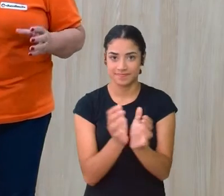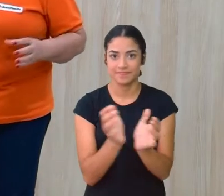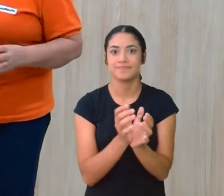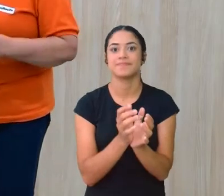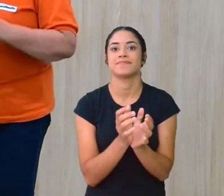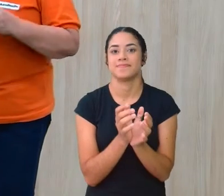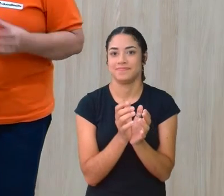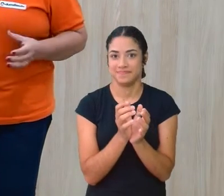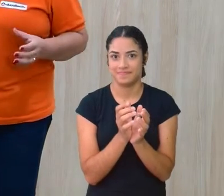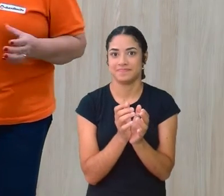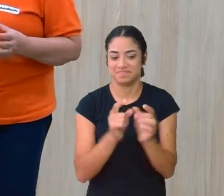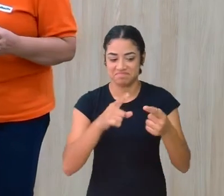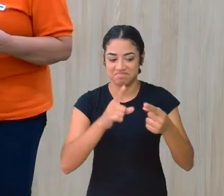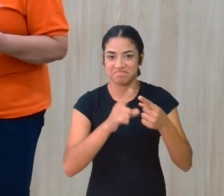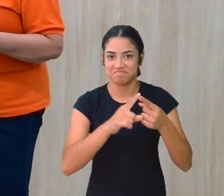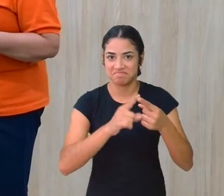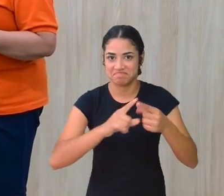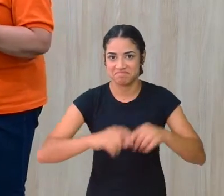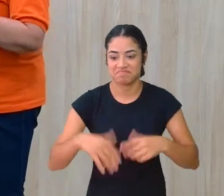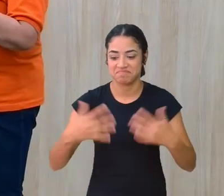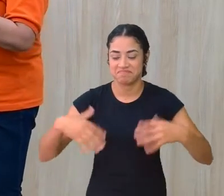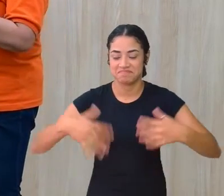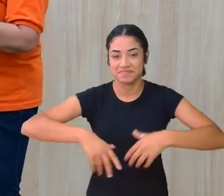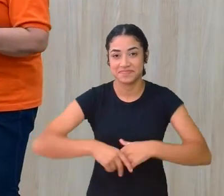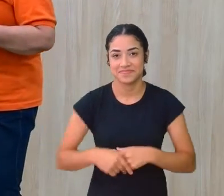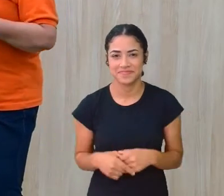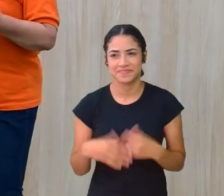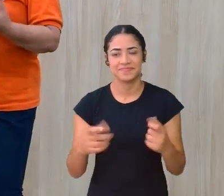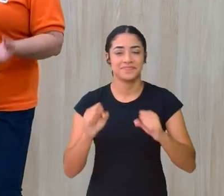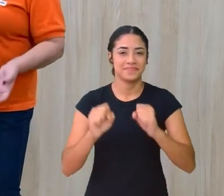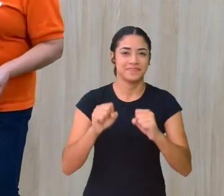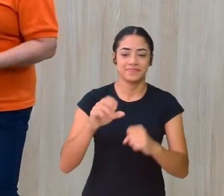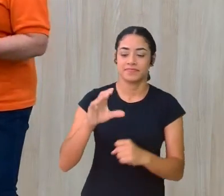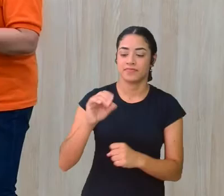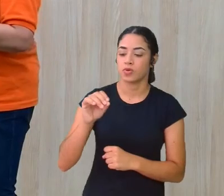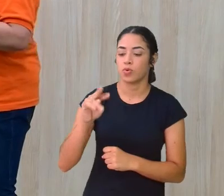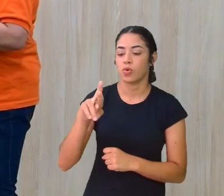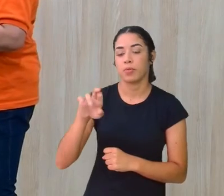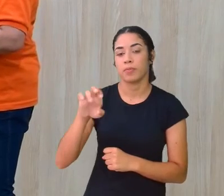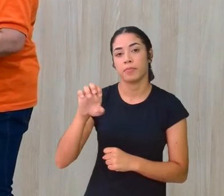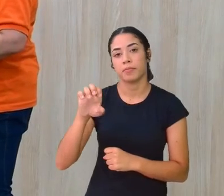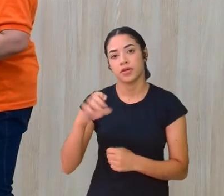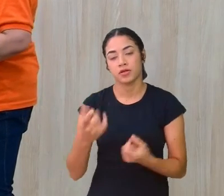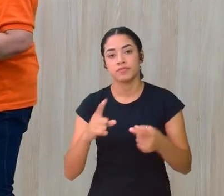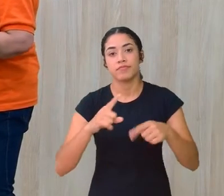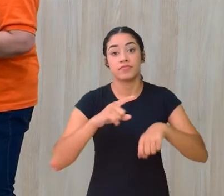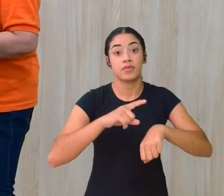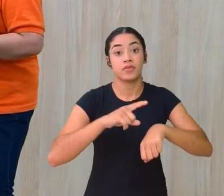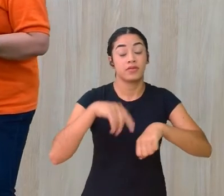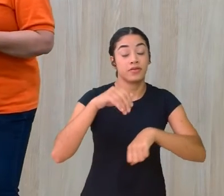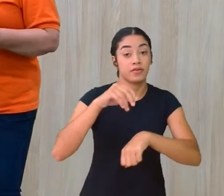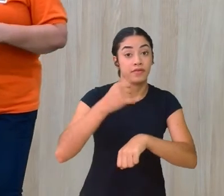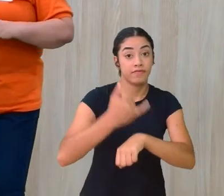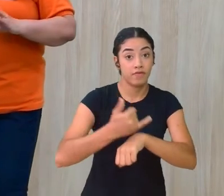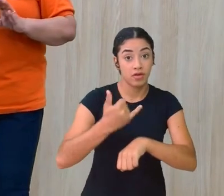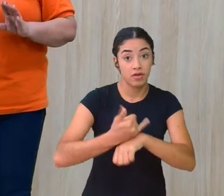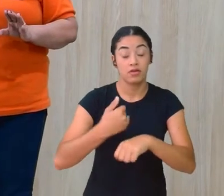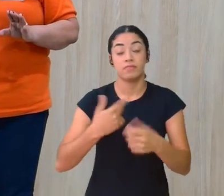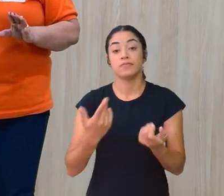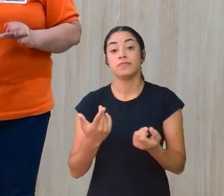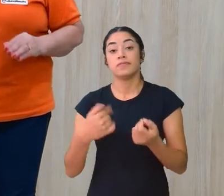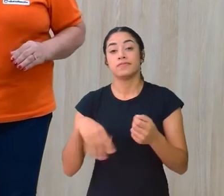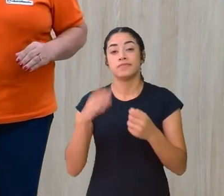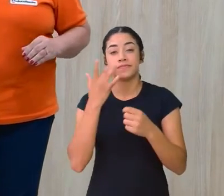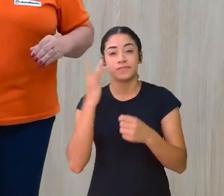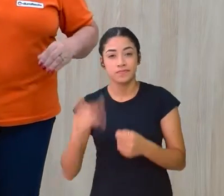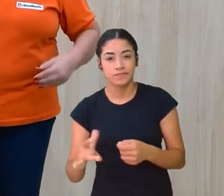grupo de melhores condutores elétricos. Tais como o cobre, o ferro, o ouro, a prata, o alumínio, entre